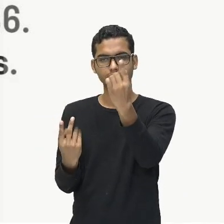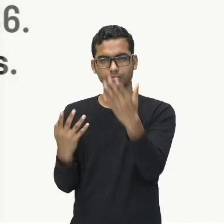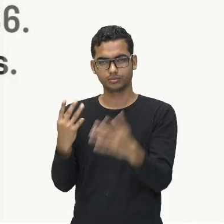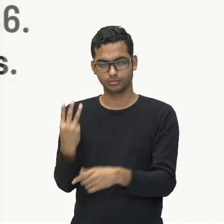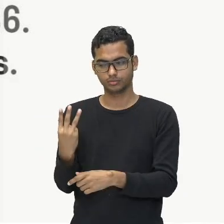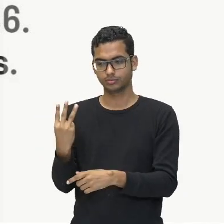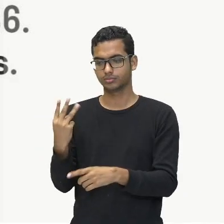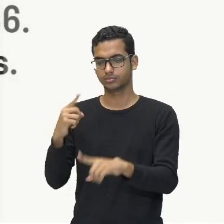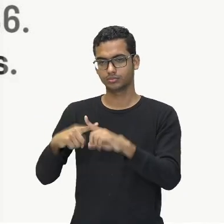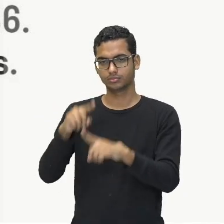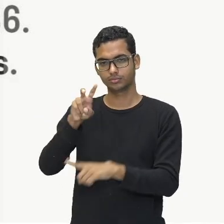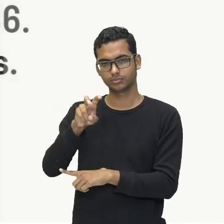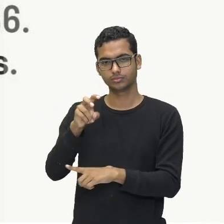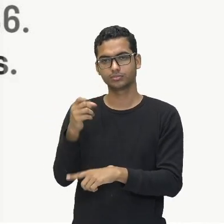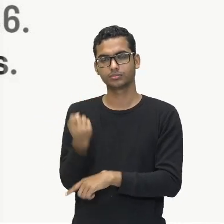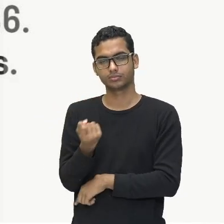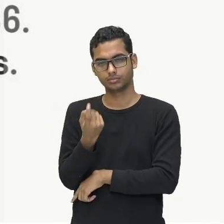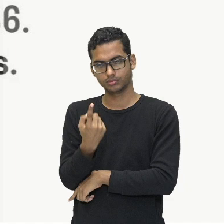Então, o próximo termo aqui, ó,